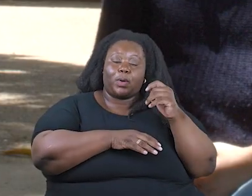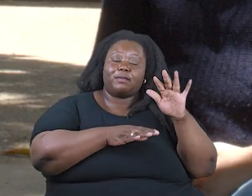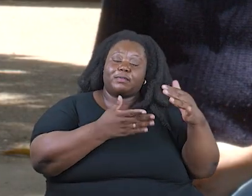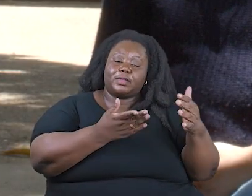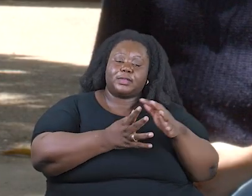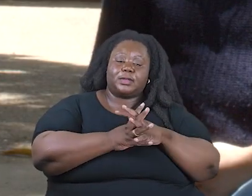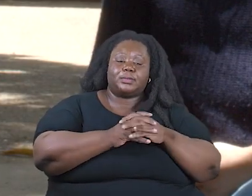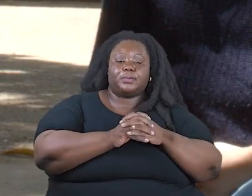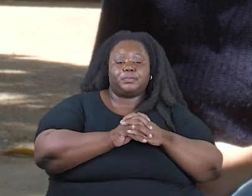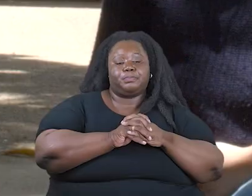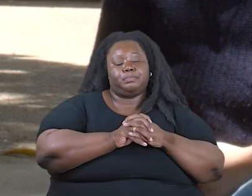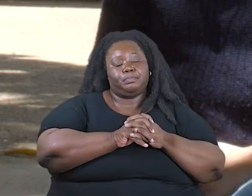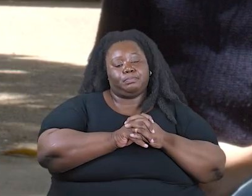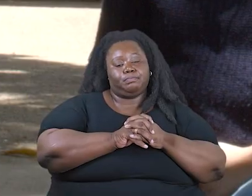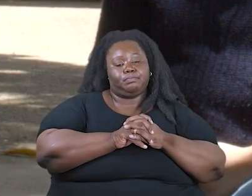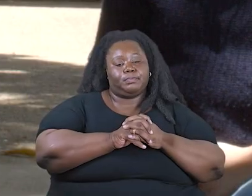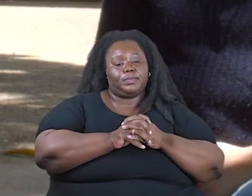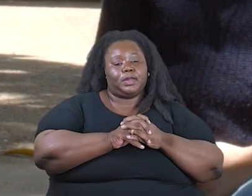evento, então